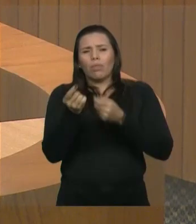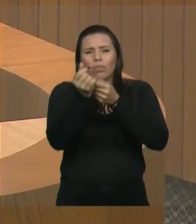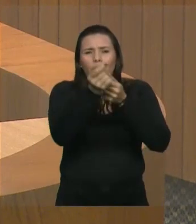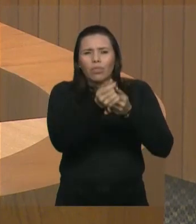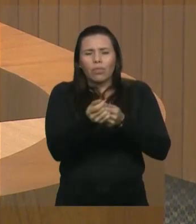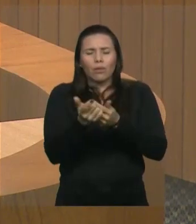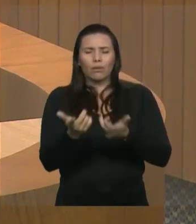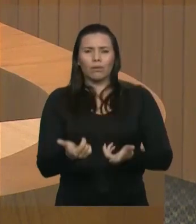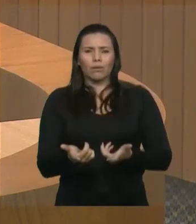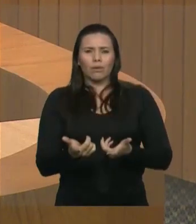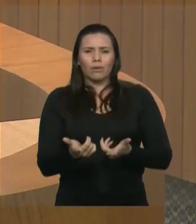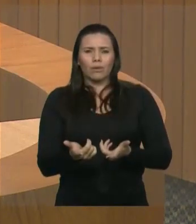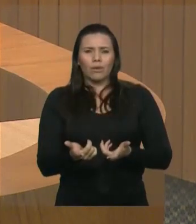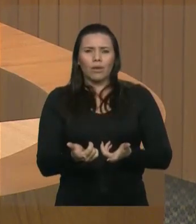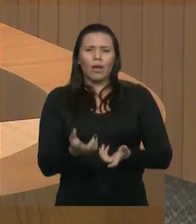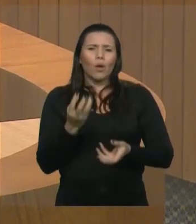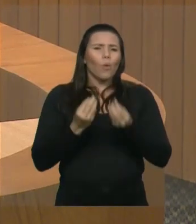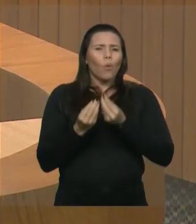Senhoras e senhores,